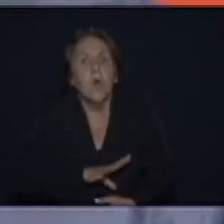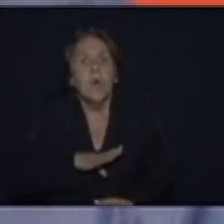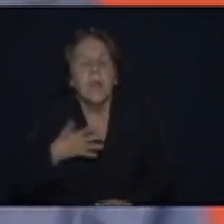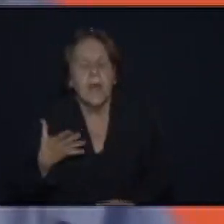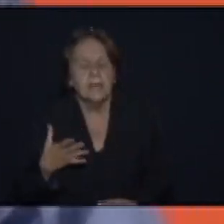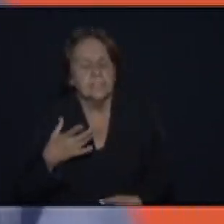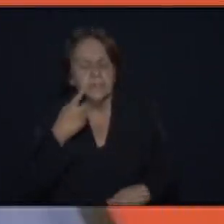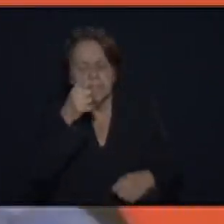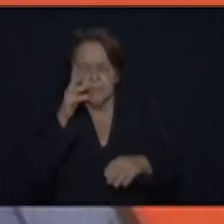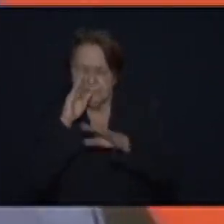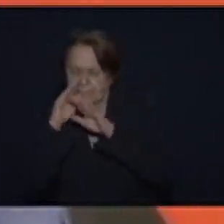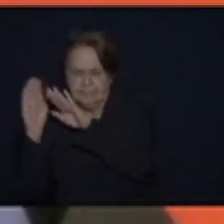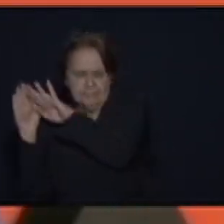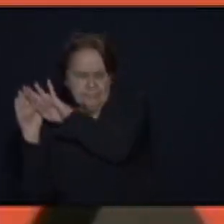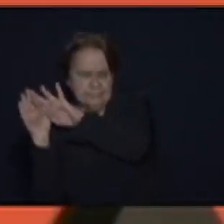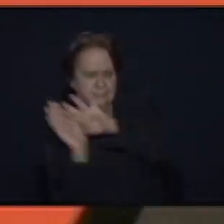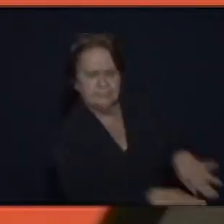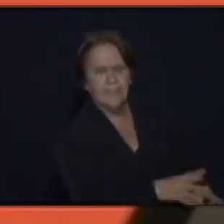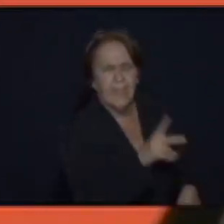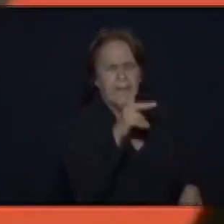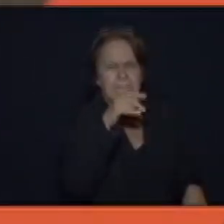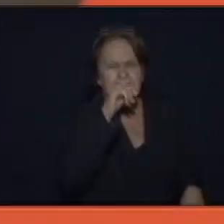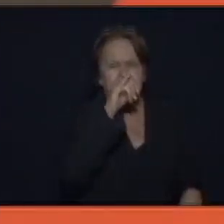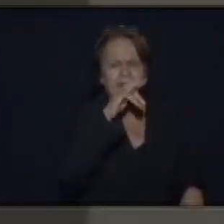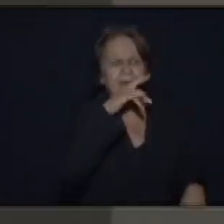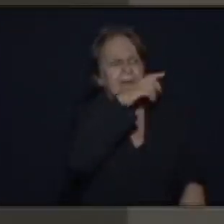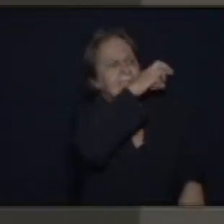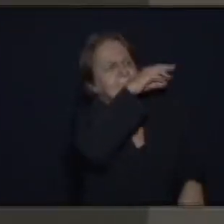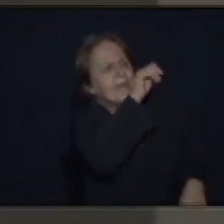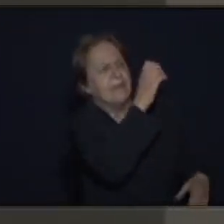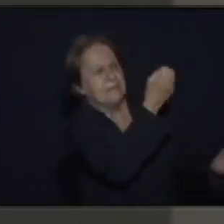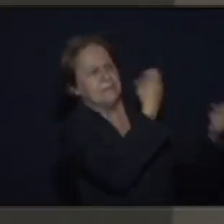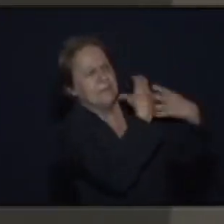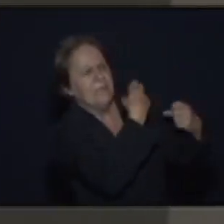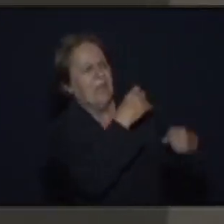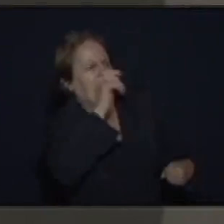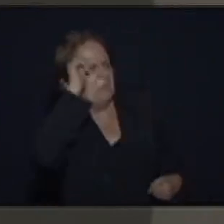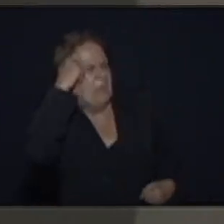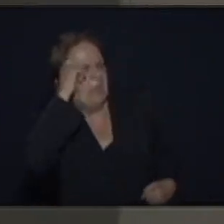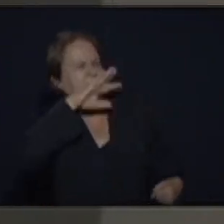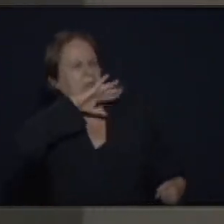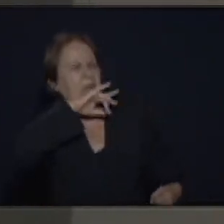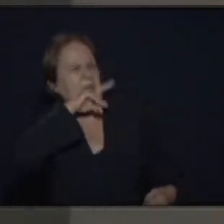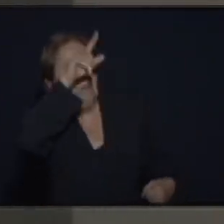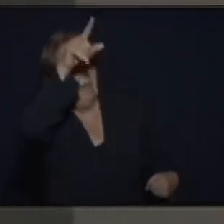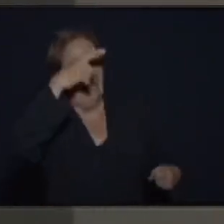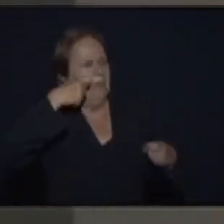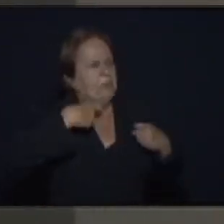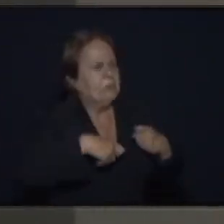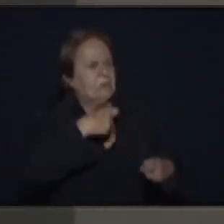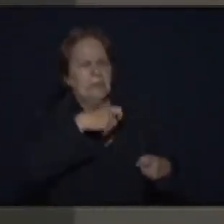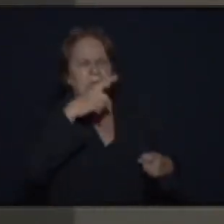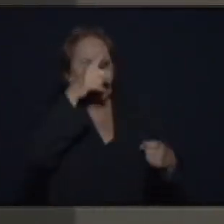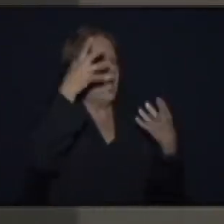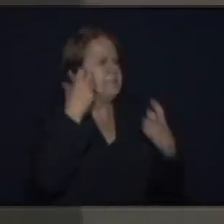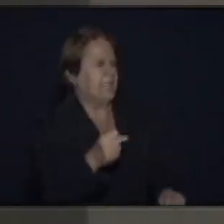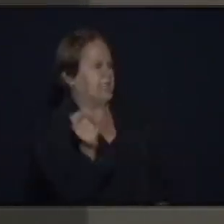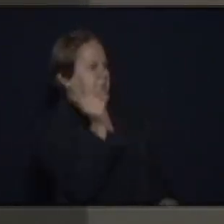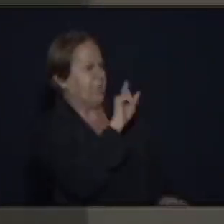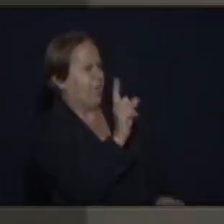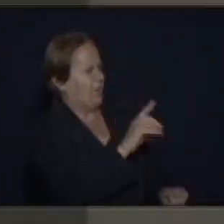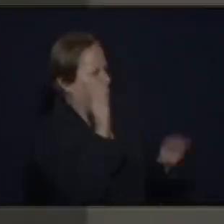você deixar aquilo que o teus pais falavam que aquele negro que hoje é presidente era terrorista e você aceitar ele como